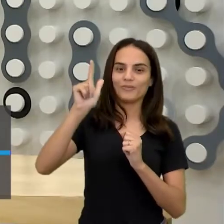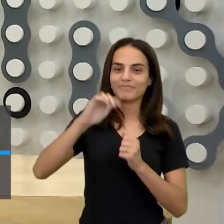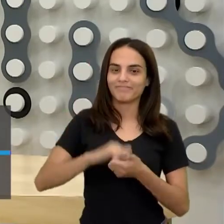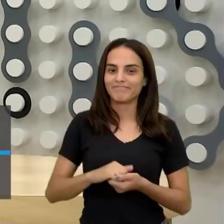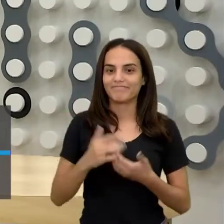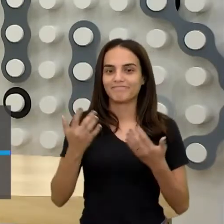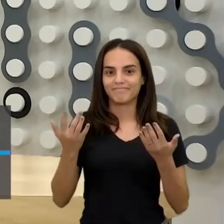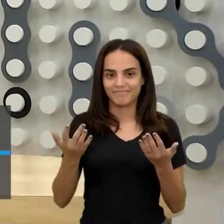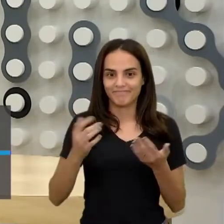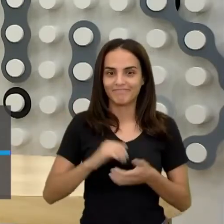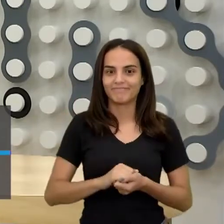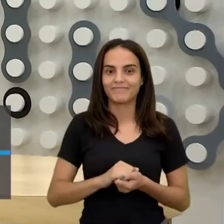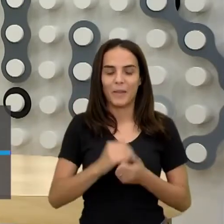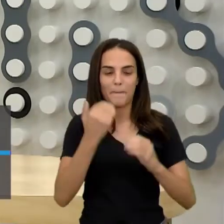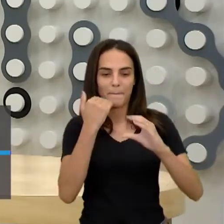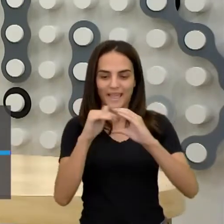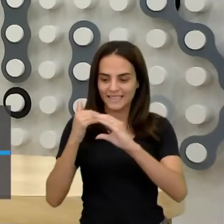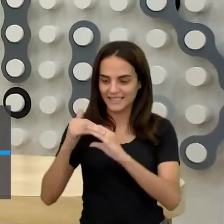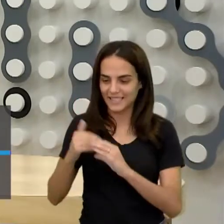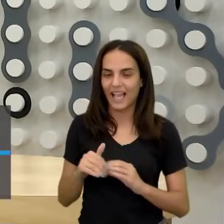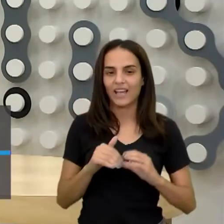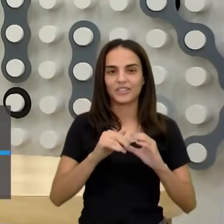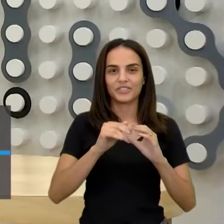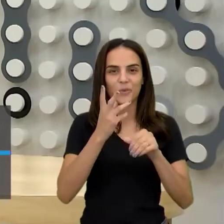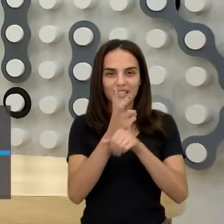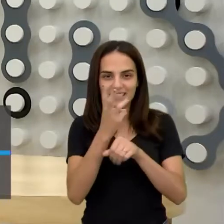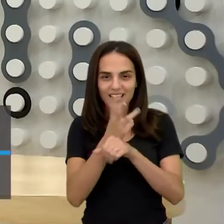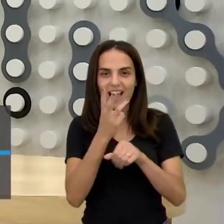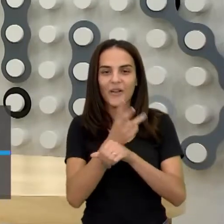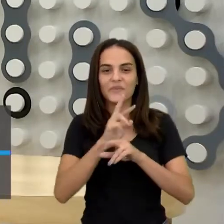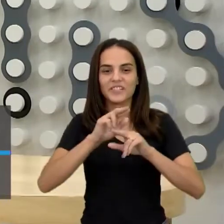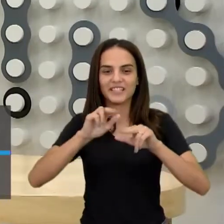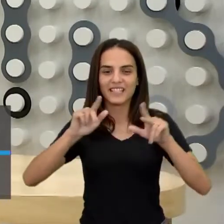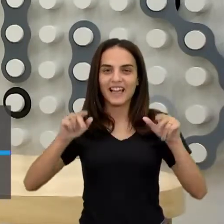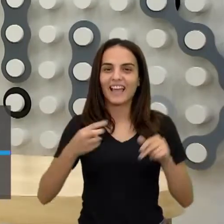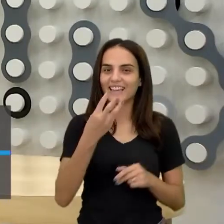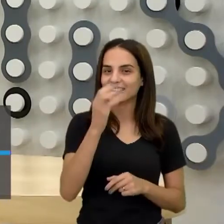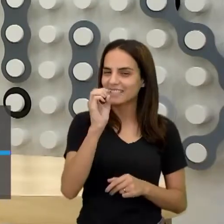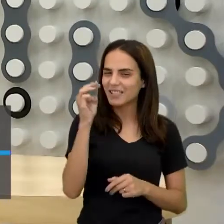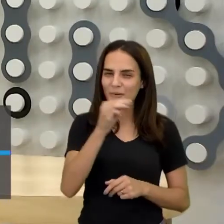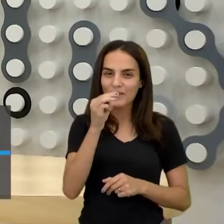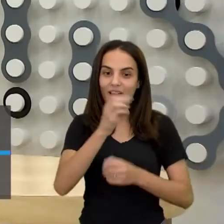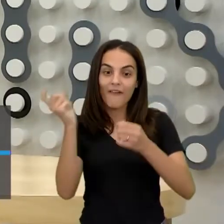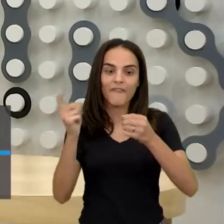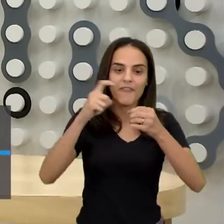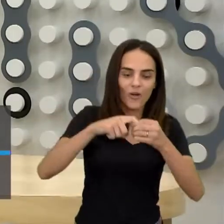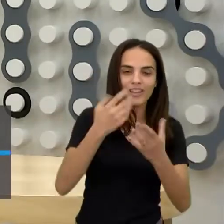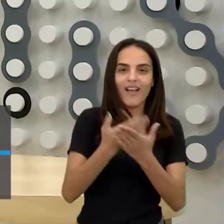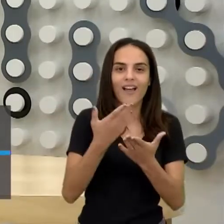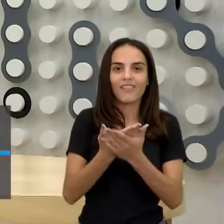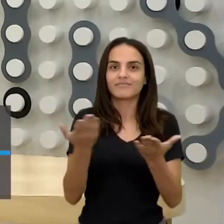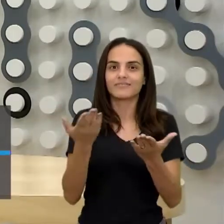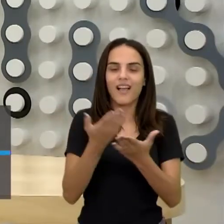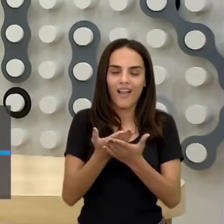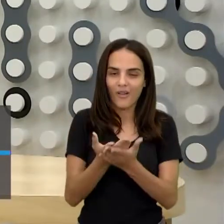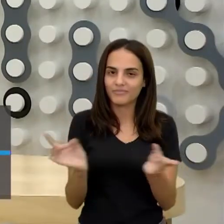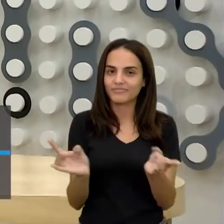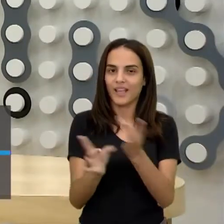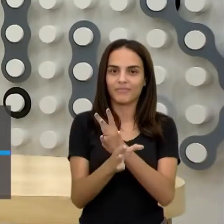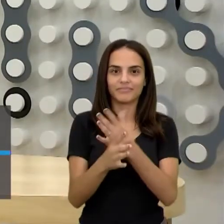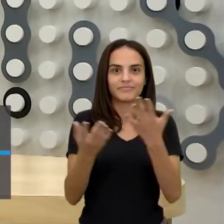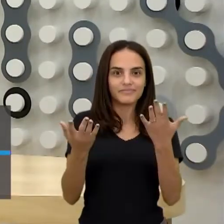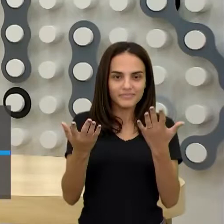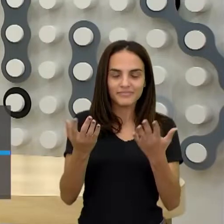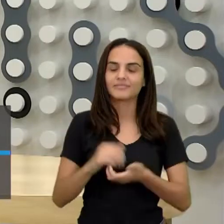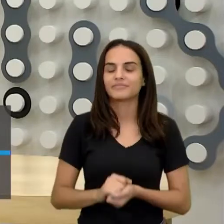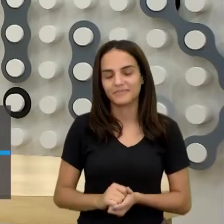e vê mensagem, e vê outra, e quando você vai ver, meia hora depois você volta na aula, a aula acabou. Então é verdade,